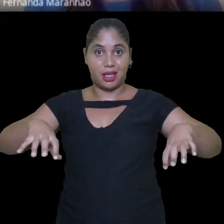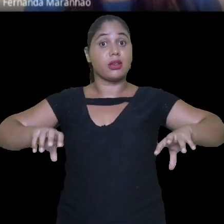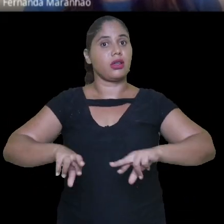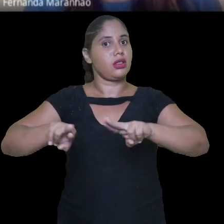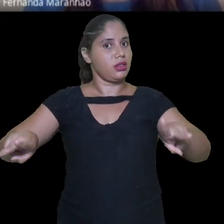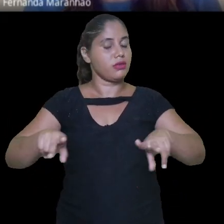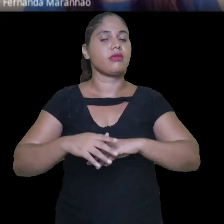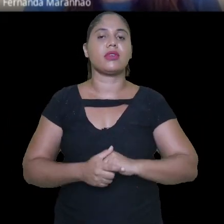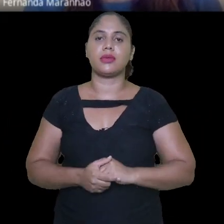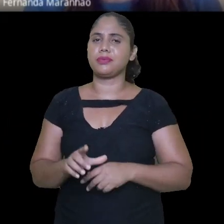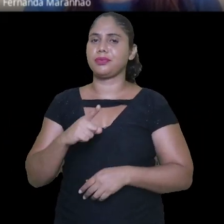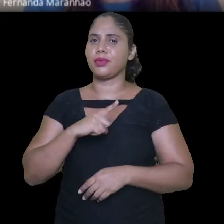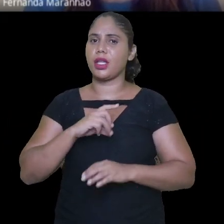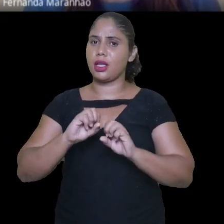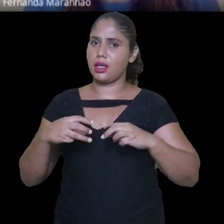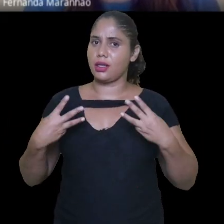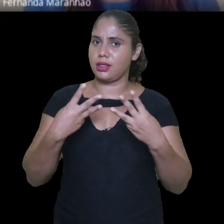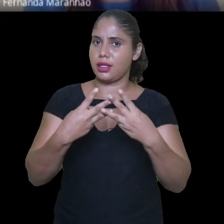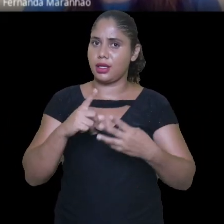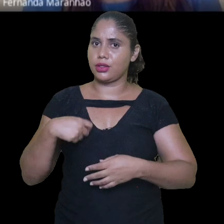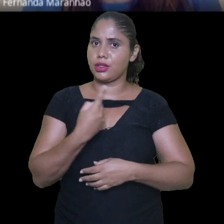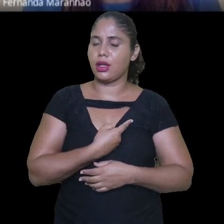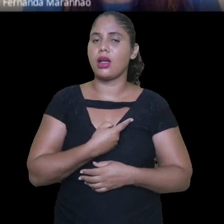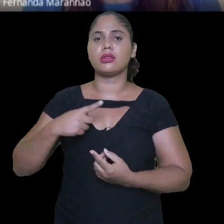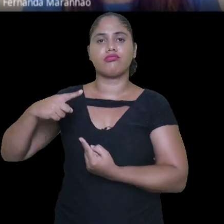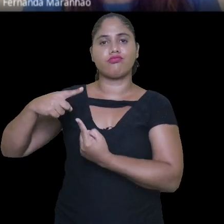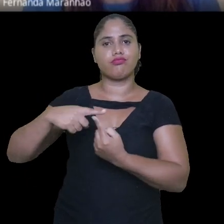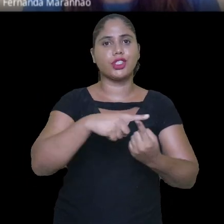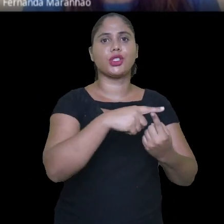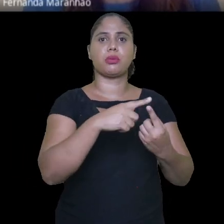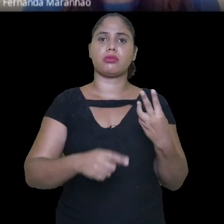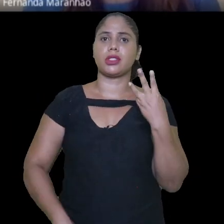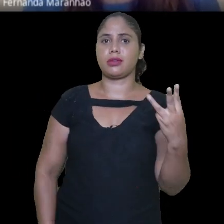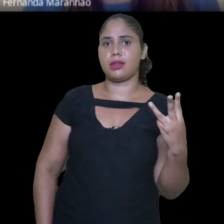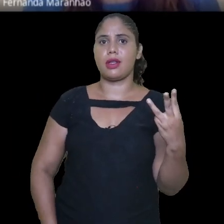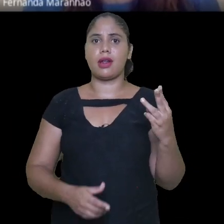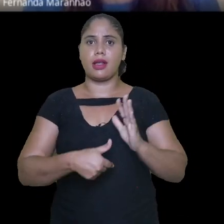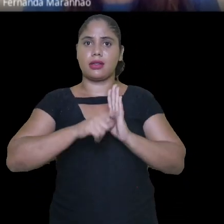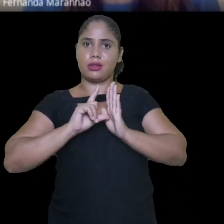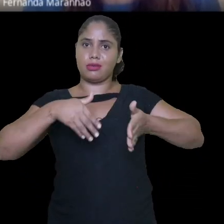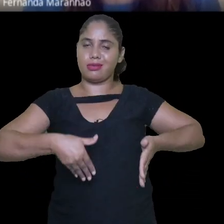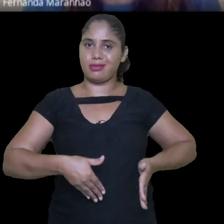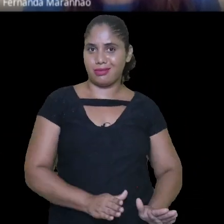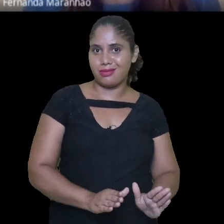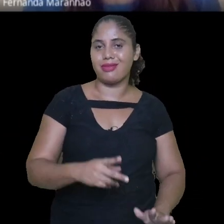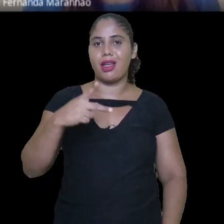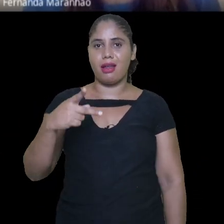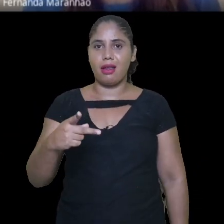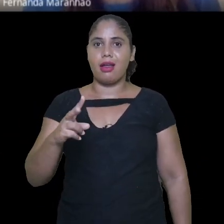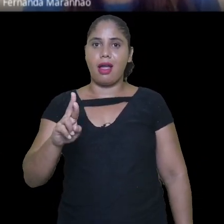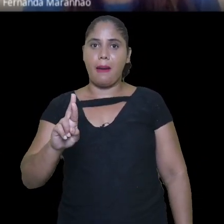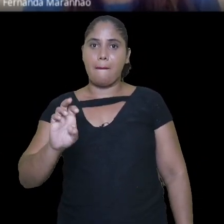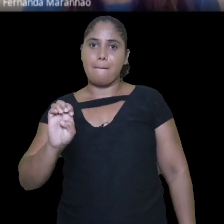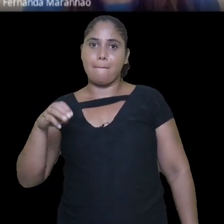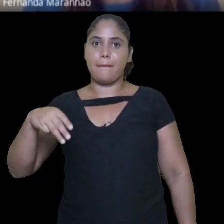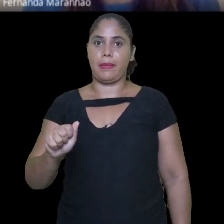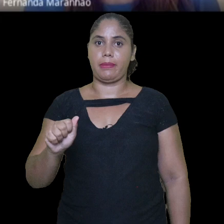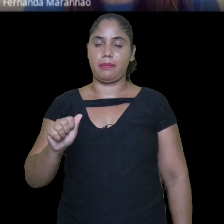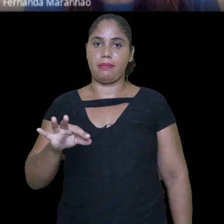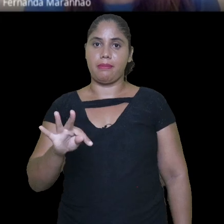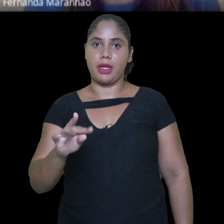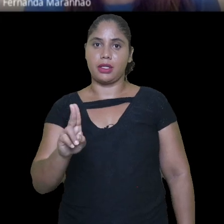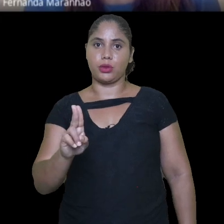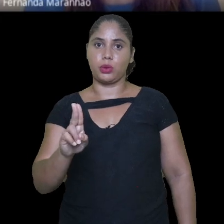classificamos em grandes grupos. Então, o principal tipo causal de prematuridade é o trabalho de parto prematuro espontâneo, que representa aí cerca